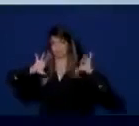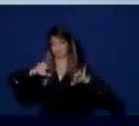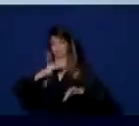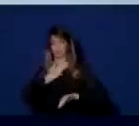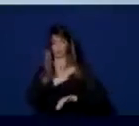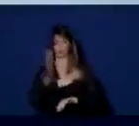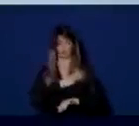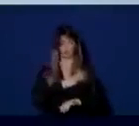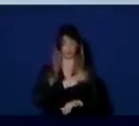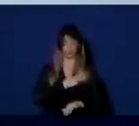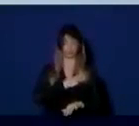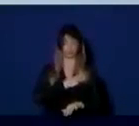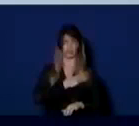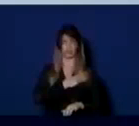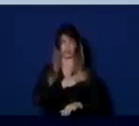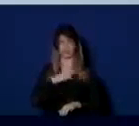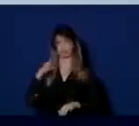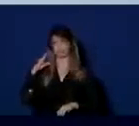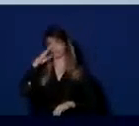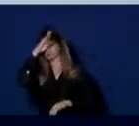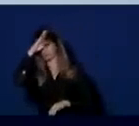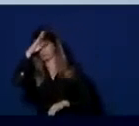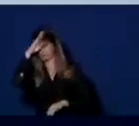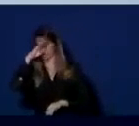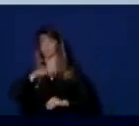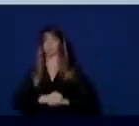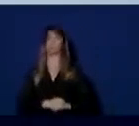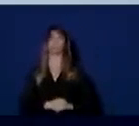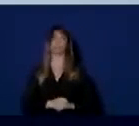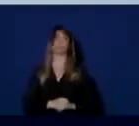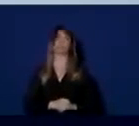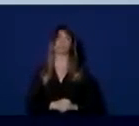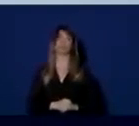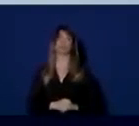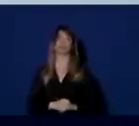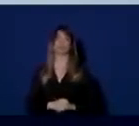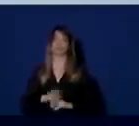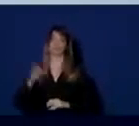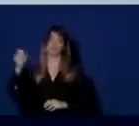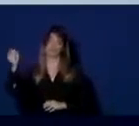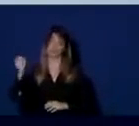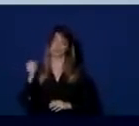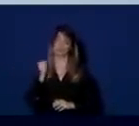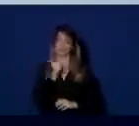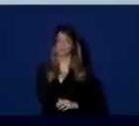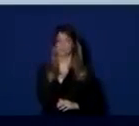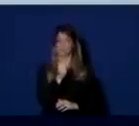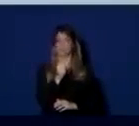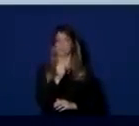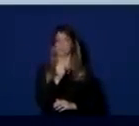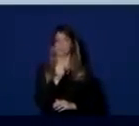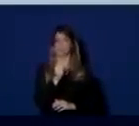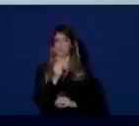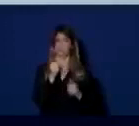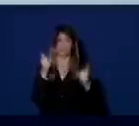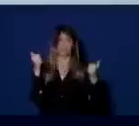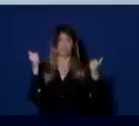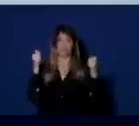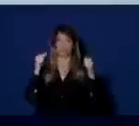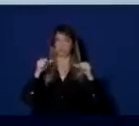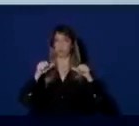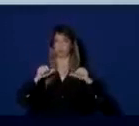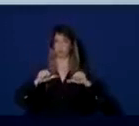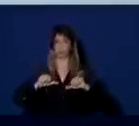Lula e o Bolsonaro, que ia trazer consigo uma piora,